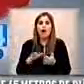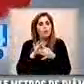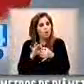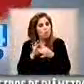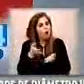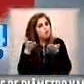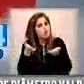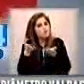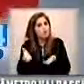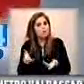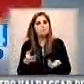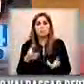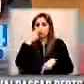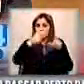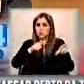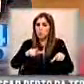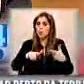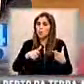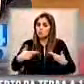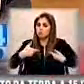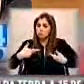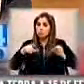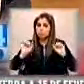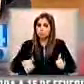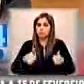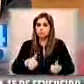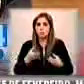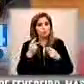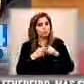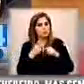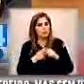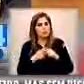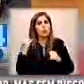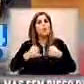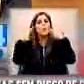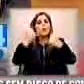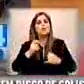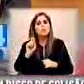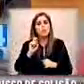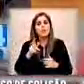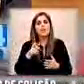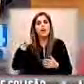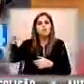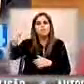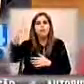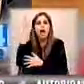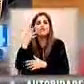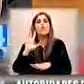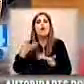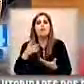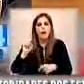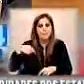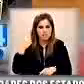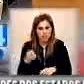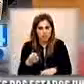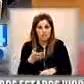Portanto, a receptividade tem sido mesmo muito, muito positiva. Qual é o próximo dia onde vamos plantar árvores? Amanhã. E onde? Amanhã logo cedo? Vamos